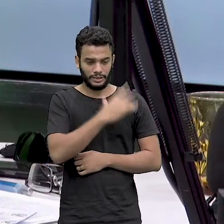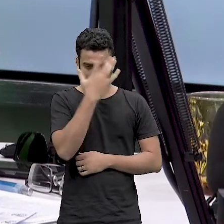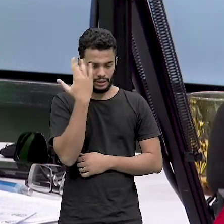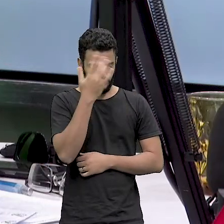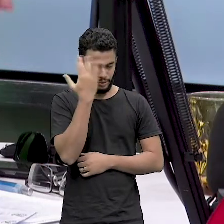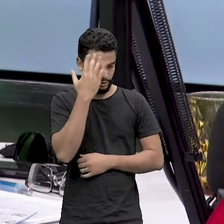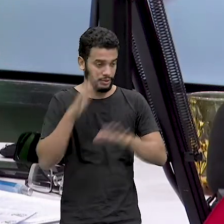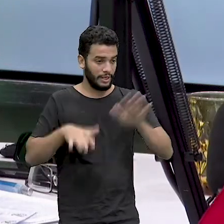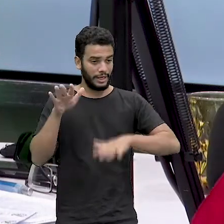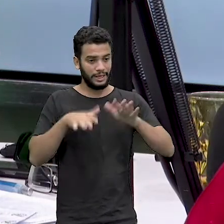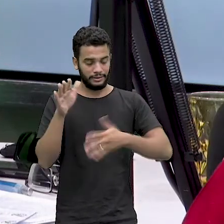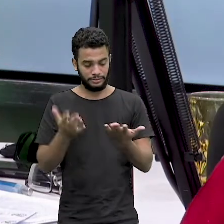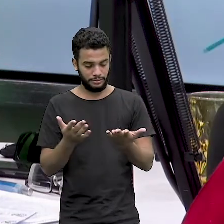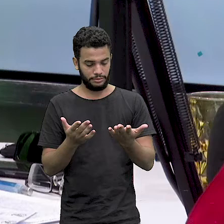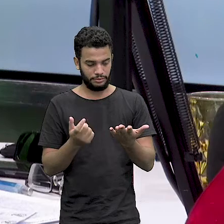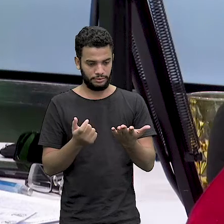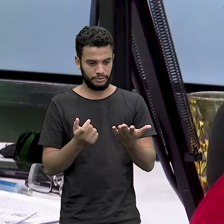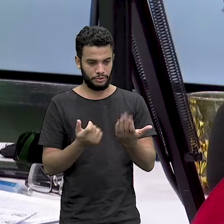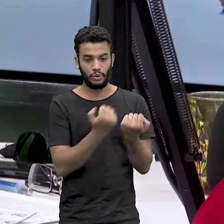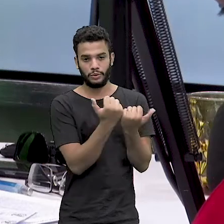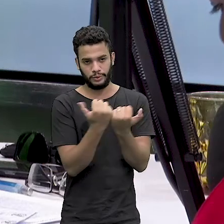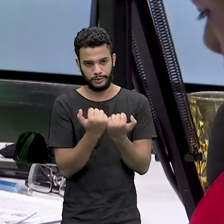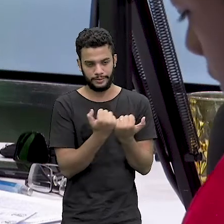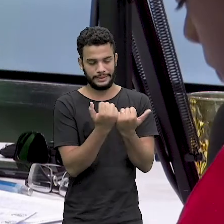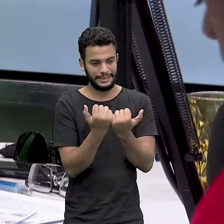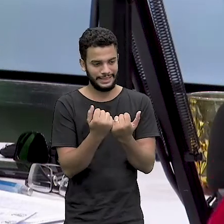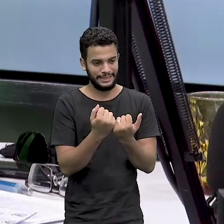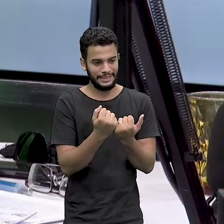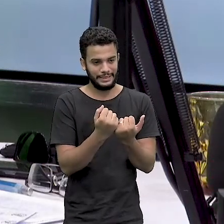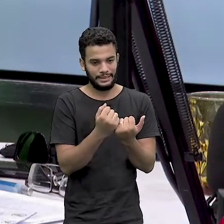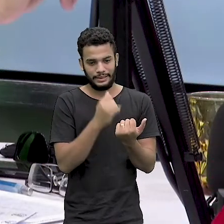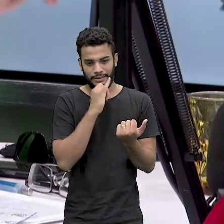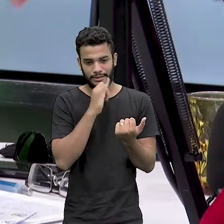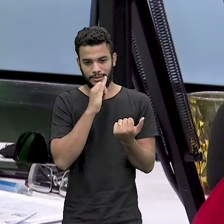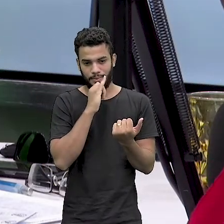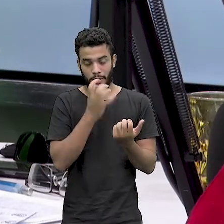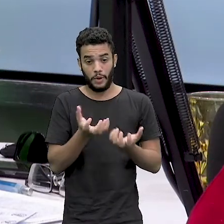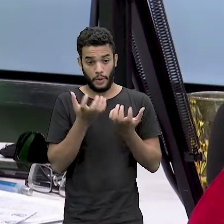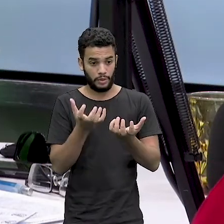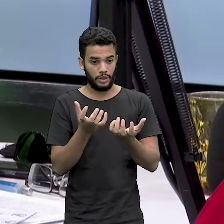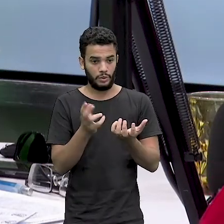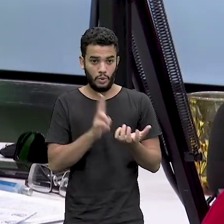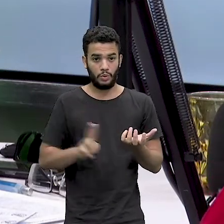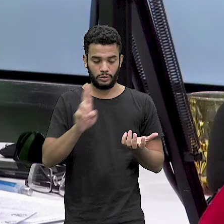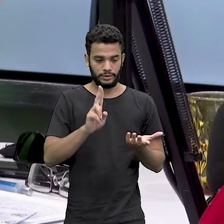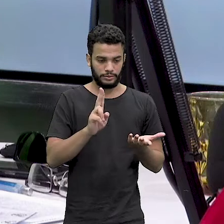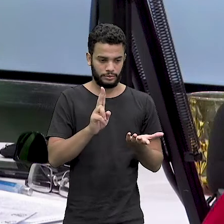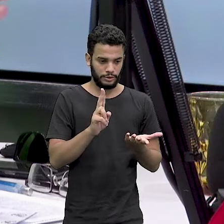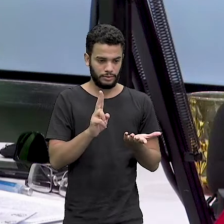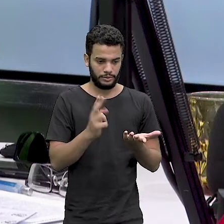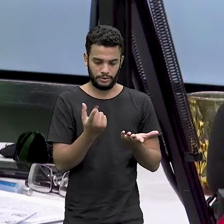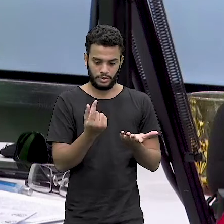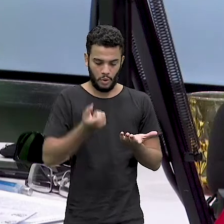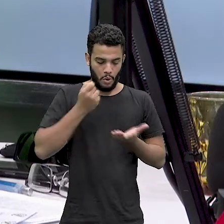para ele poder ter os produtos dos jogos. Então, por exemplo, se é um joguinho lá de guerra, eu preciso ter armadura A, B, C ou D, eu preciso